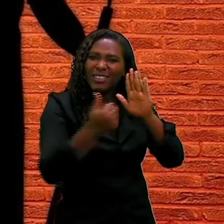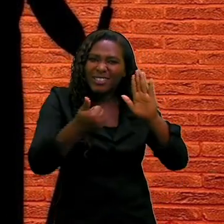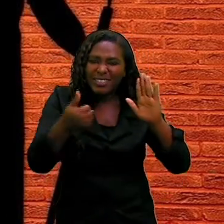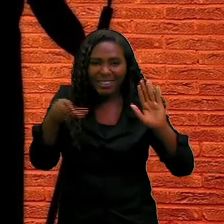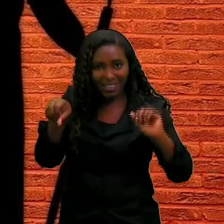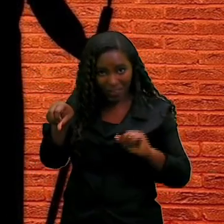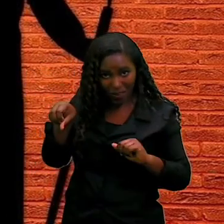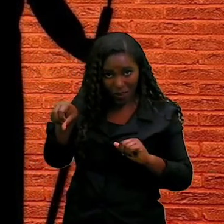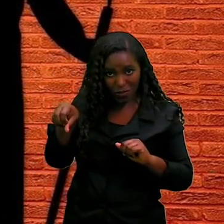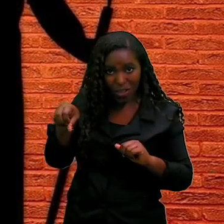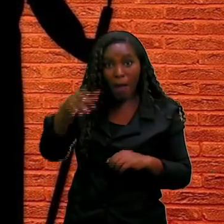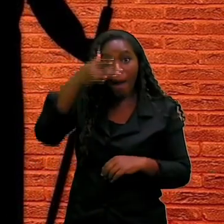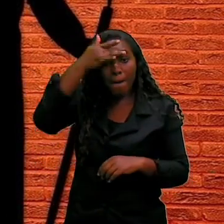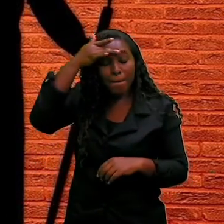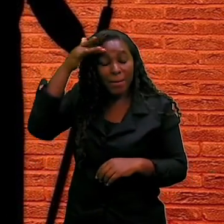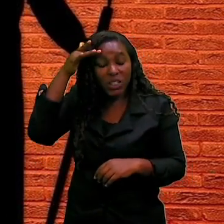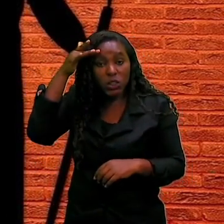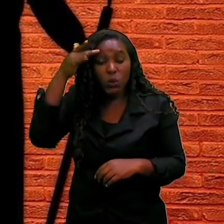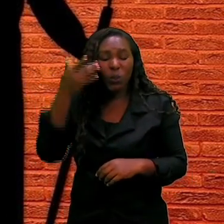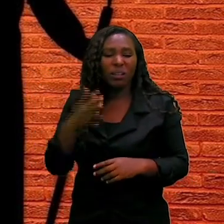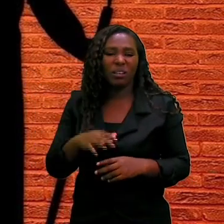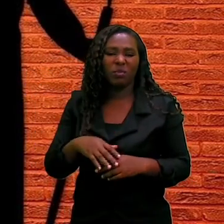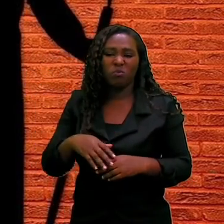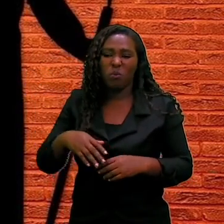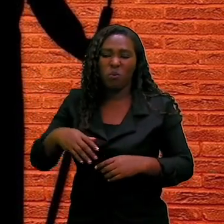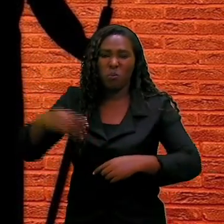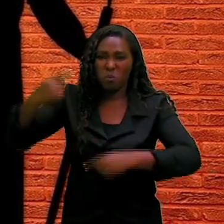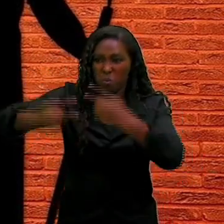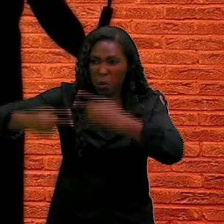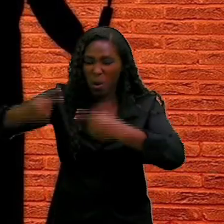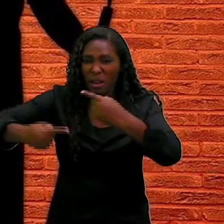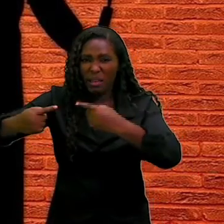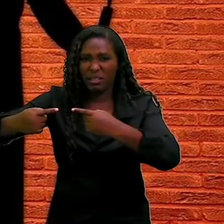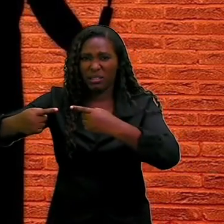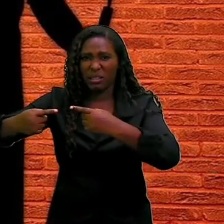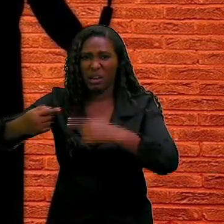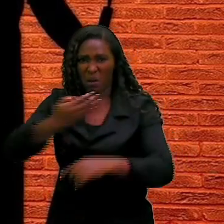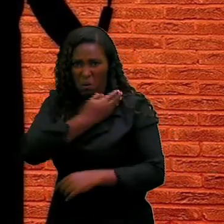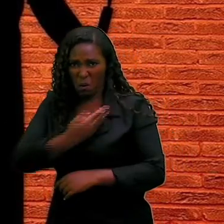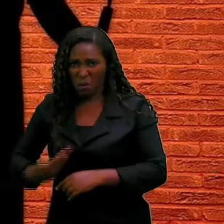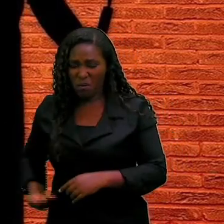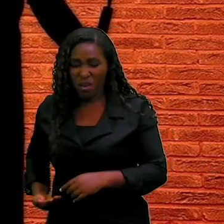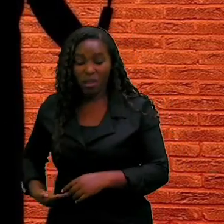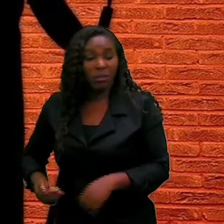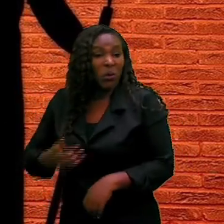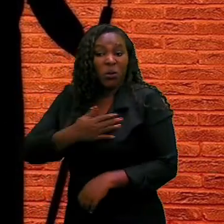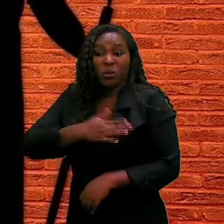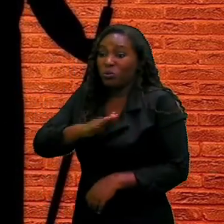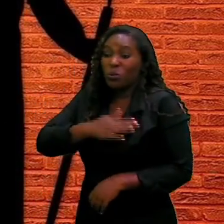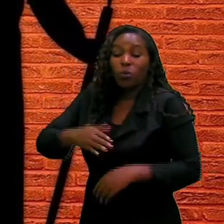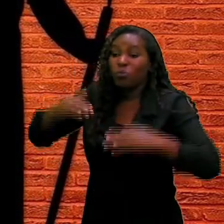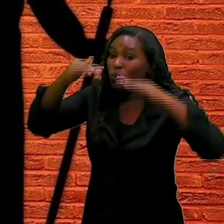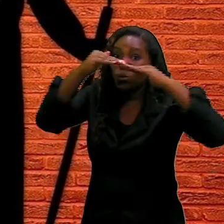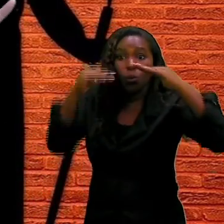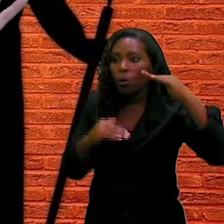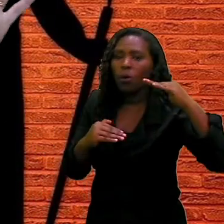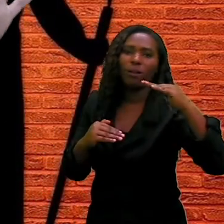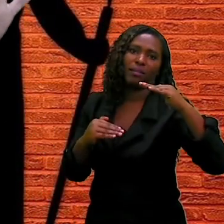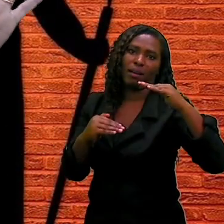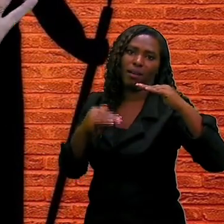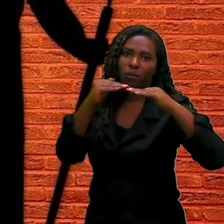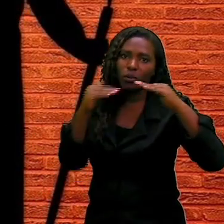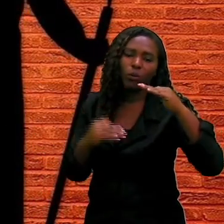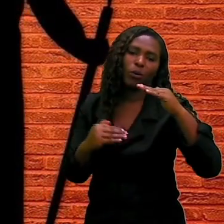pessoas que eram opostas a governos ou críticos políticos que queriam se expressar de forma mais apresentada,